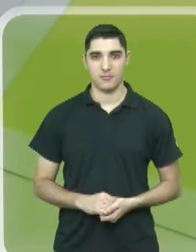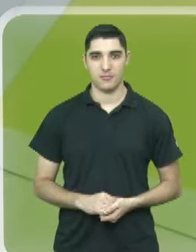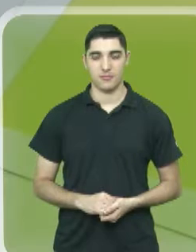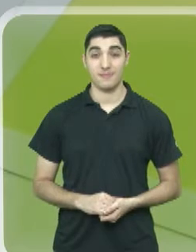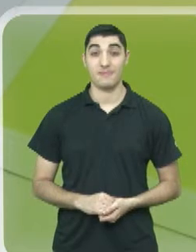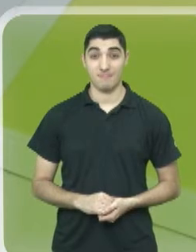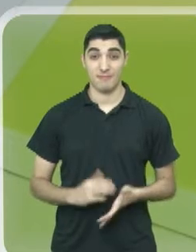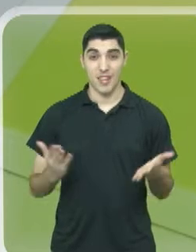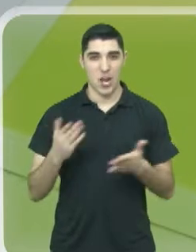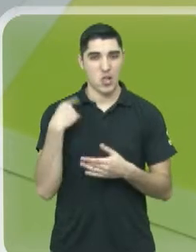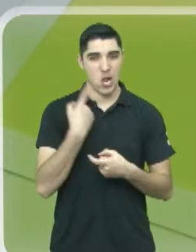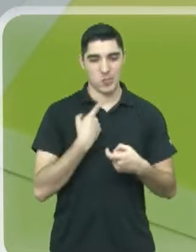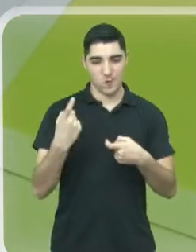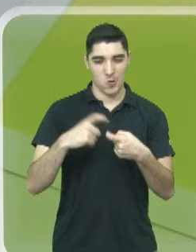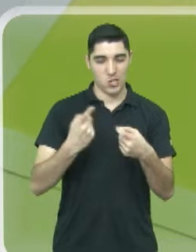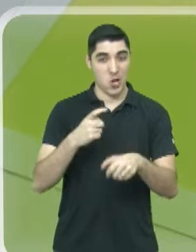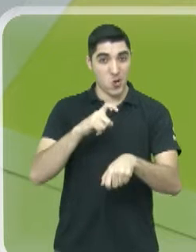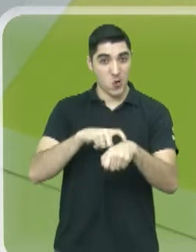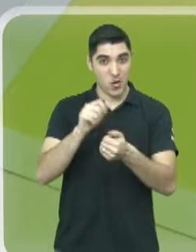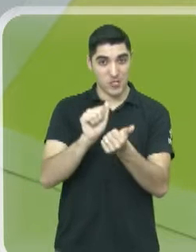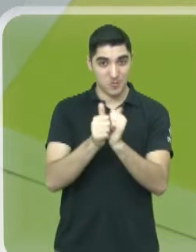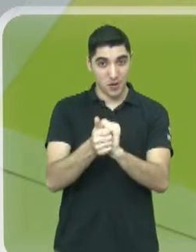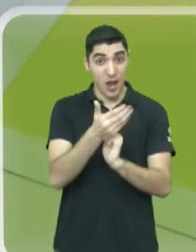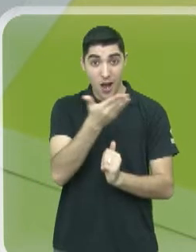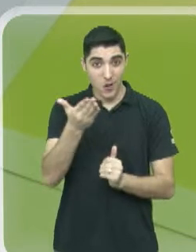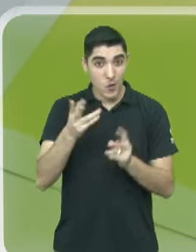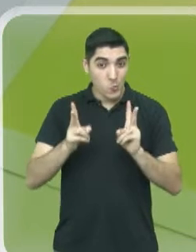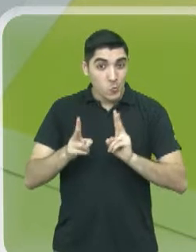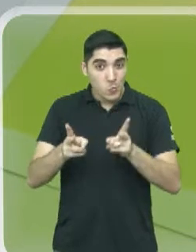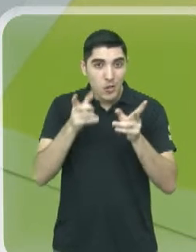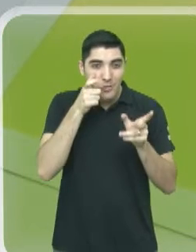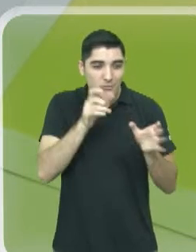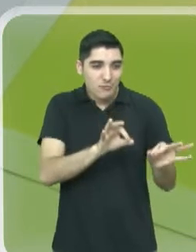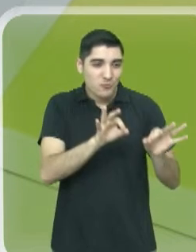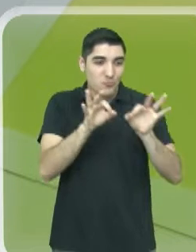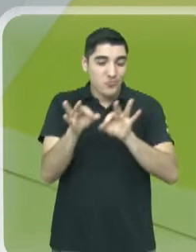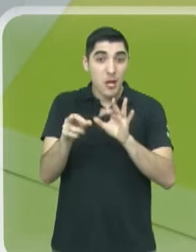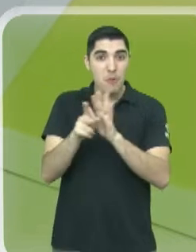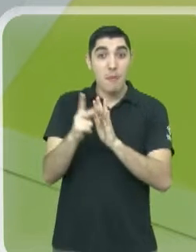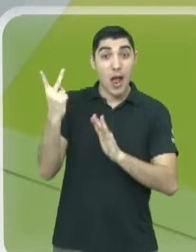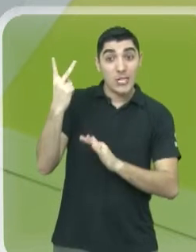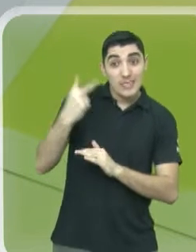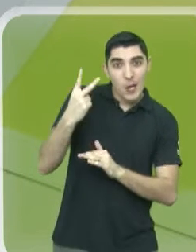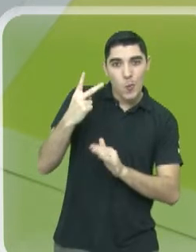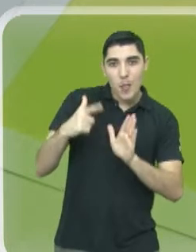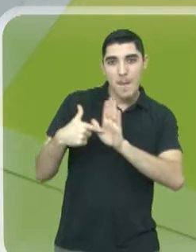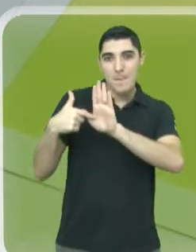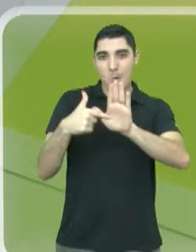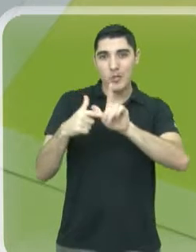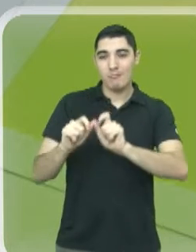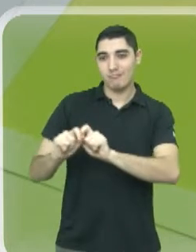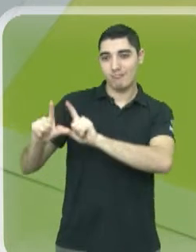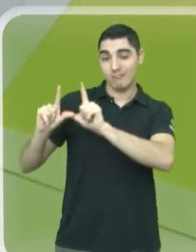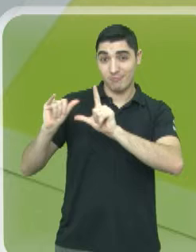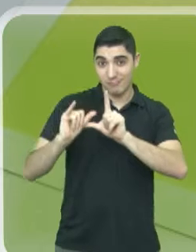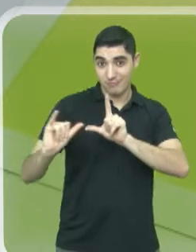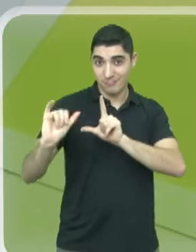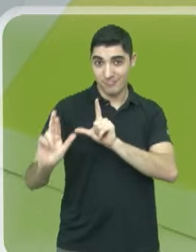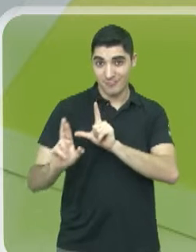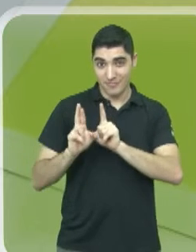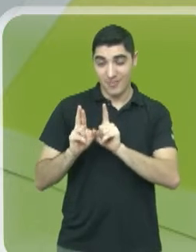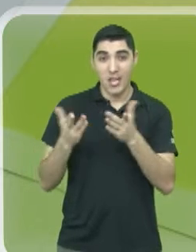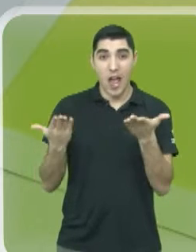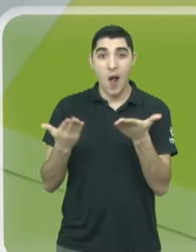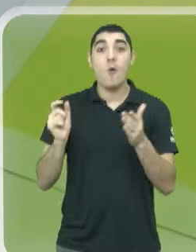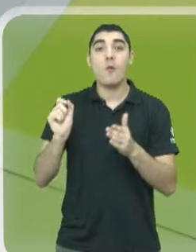Muito bem, estamos de volta com a Hora do Esporte e você continua acompanhando agora a segunda parte do quadro De Tabela. Hoje com o ídolo